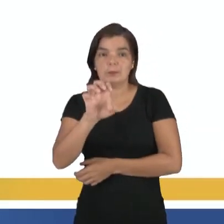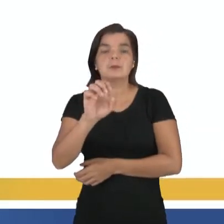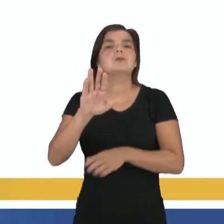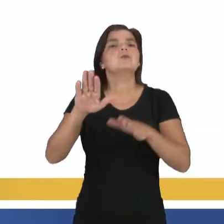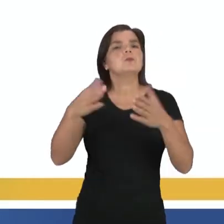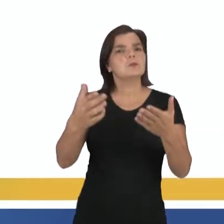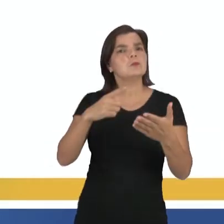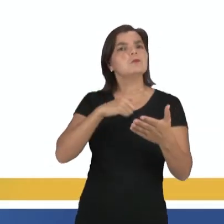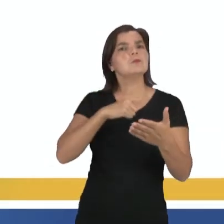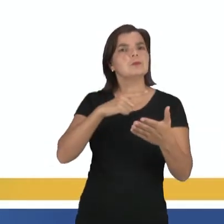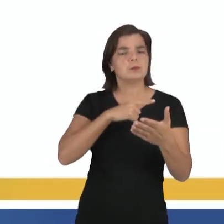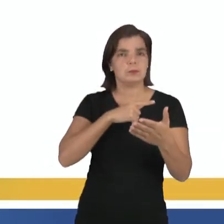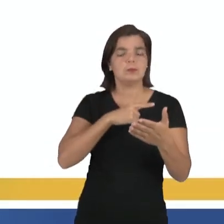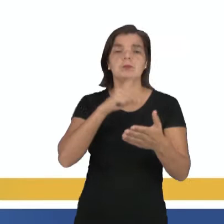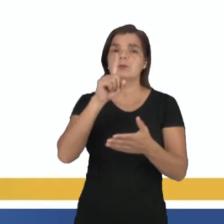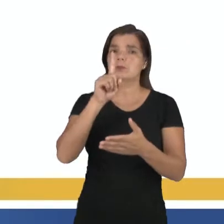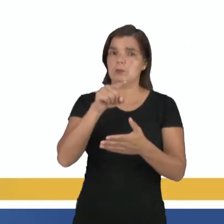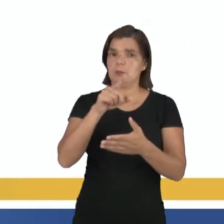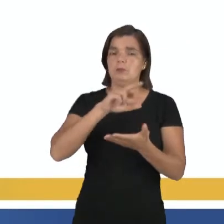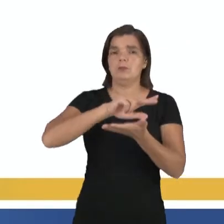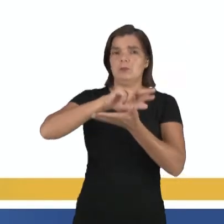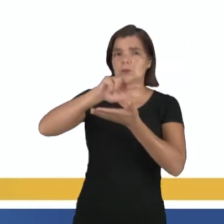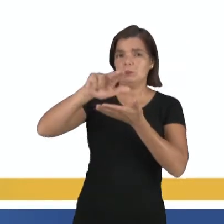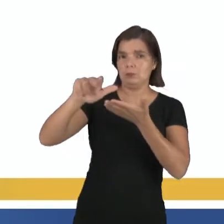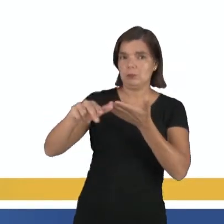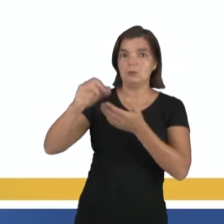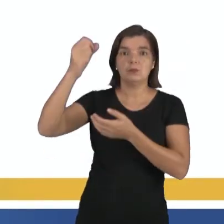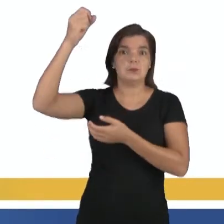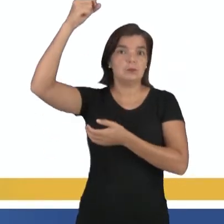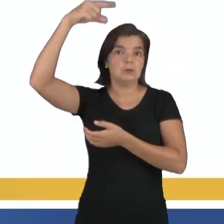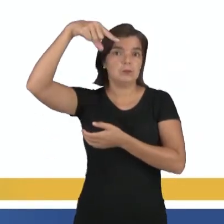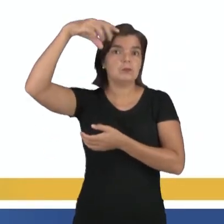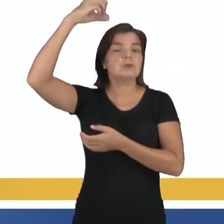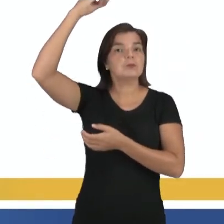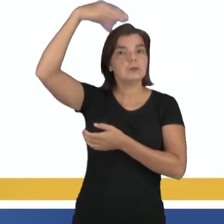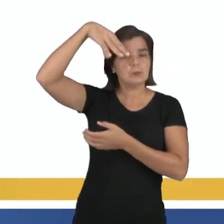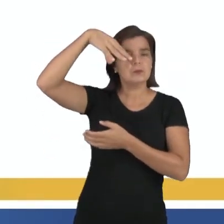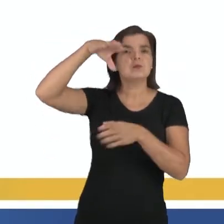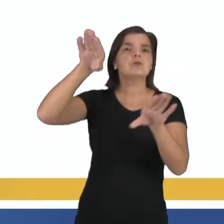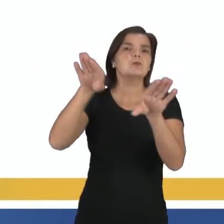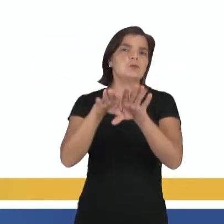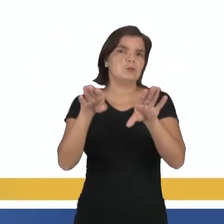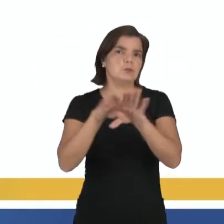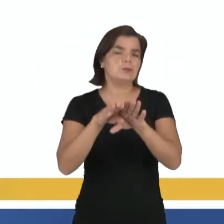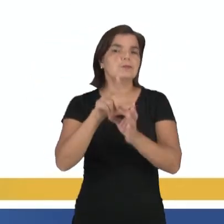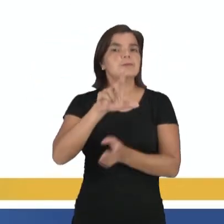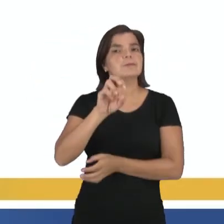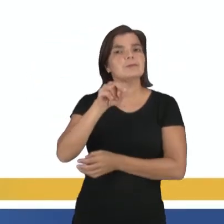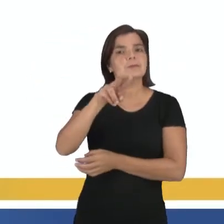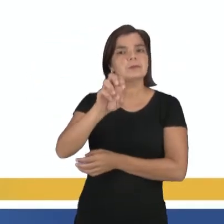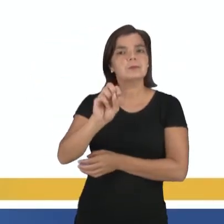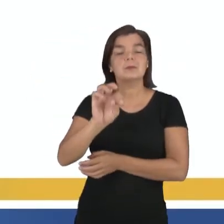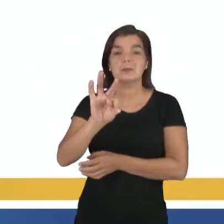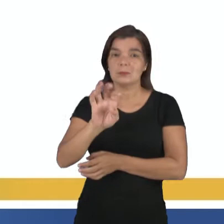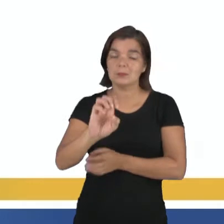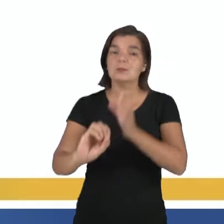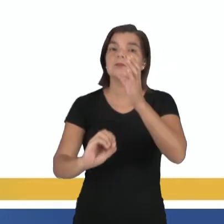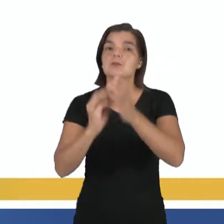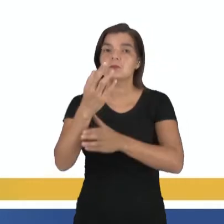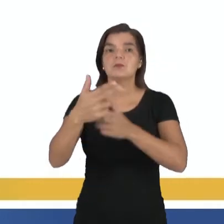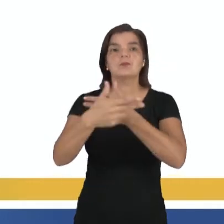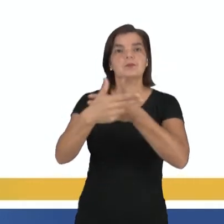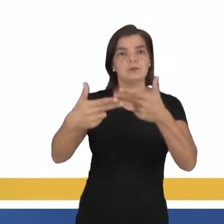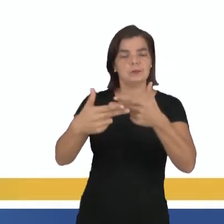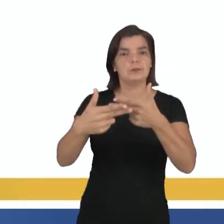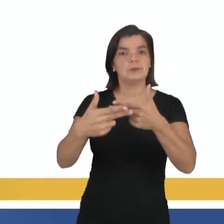que quando tem uma lente tem vários raios de luz incididos sobre essa lente, vai acontecer algumas coisas, ou seja, a gente